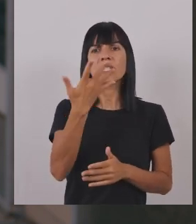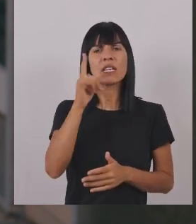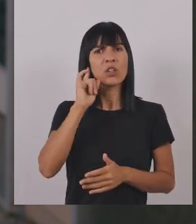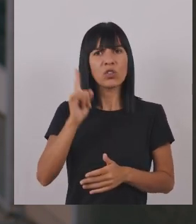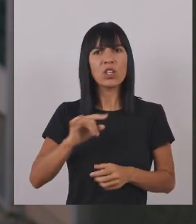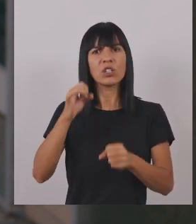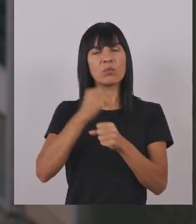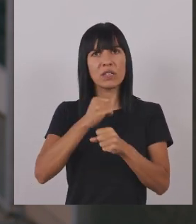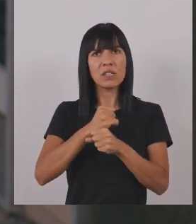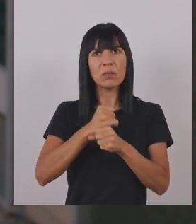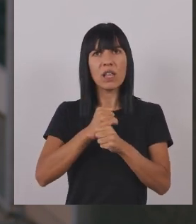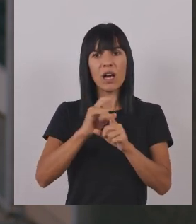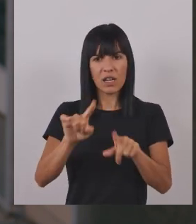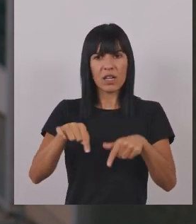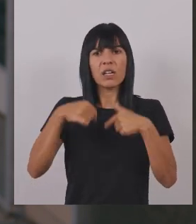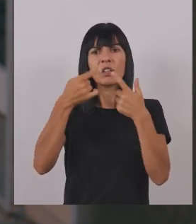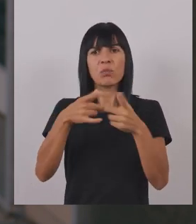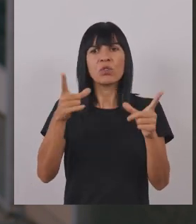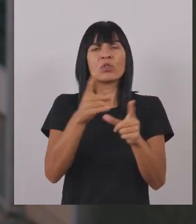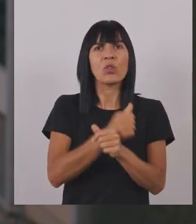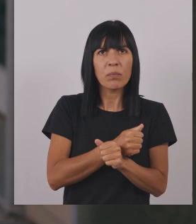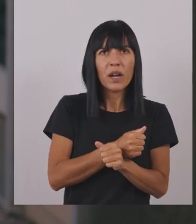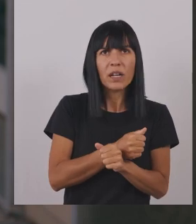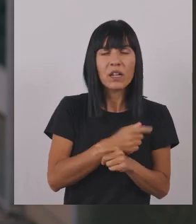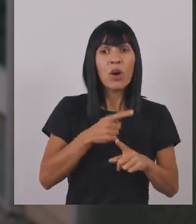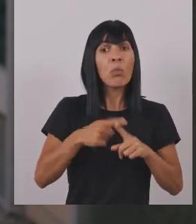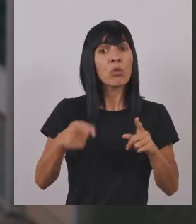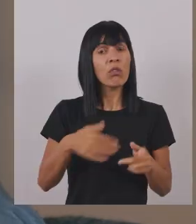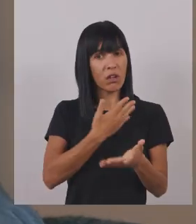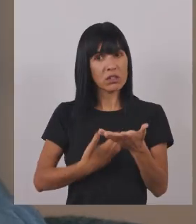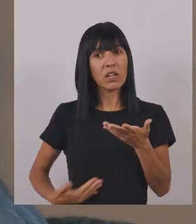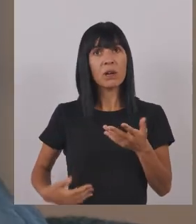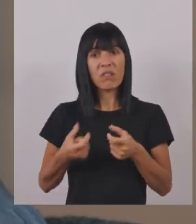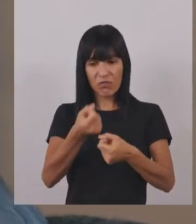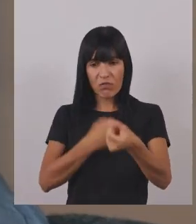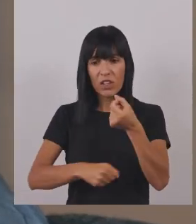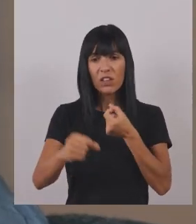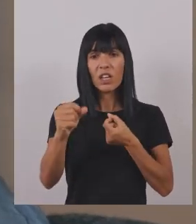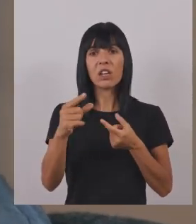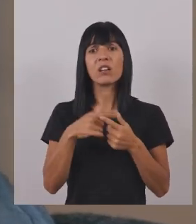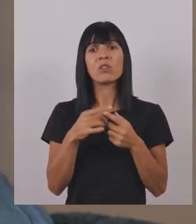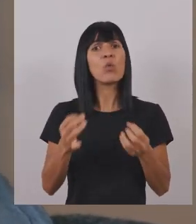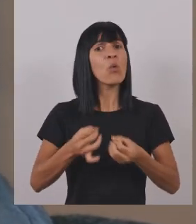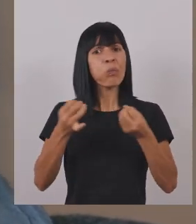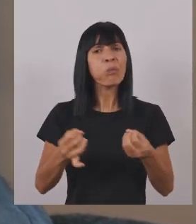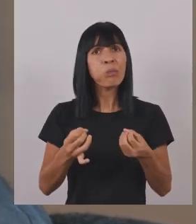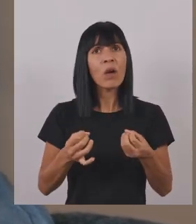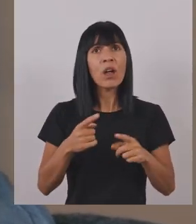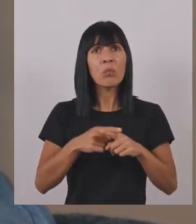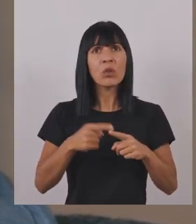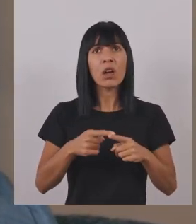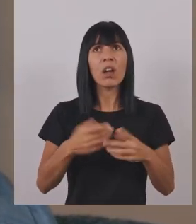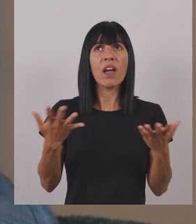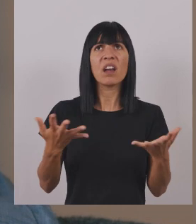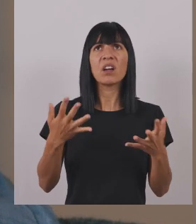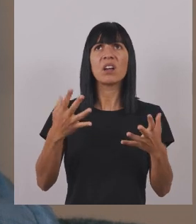farinha. E não era de não haver as coisas, não as deixavam vender. Era no tempo de, não